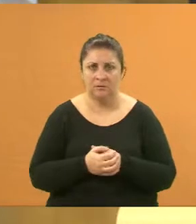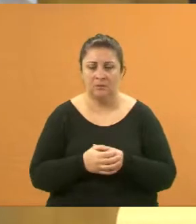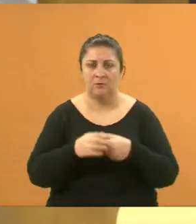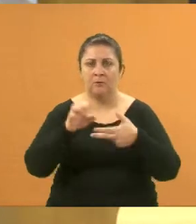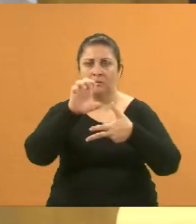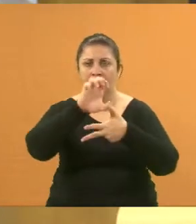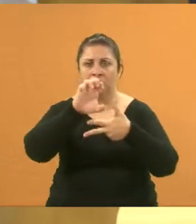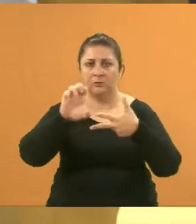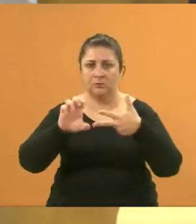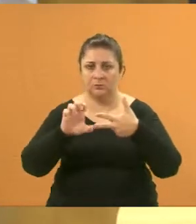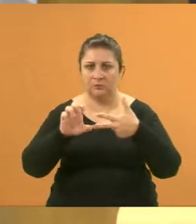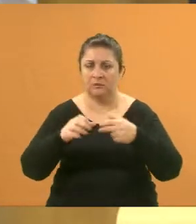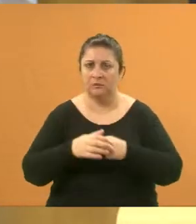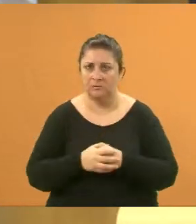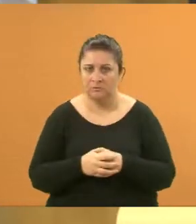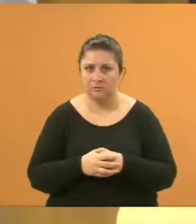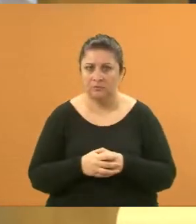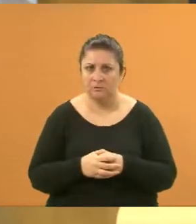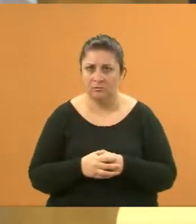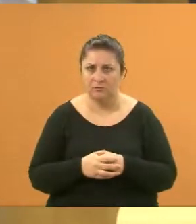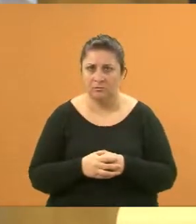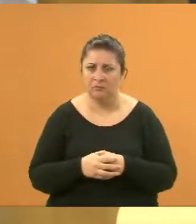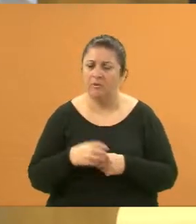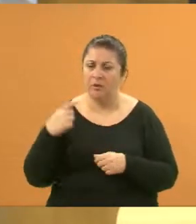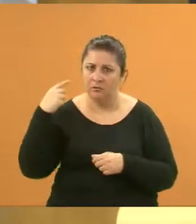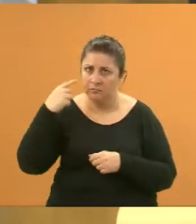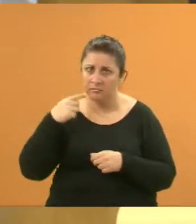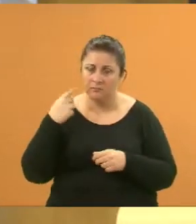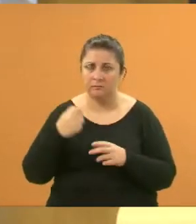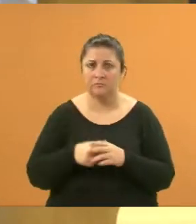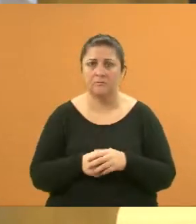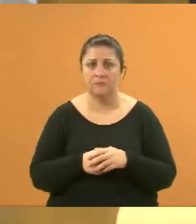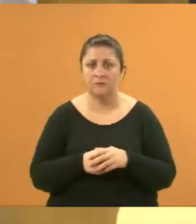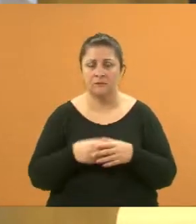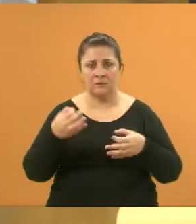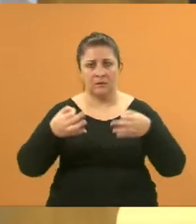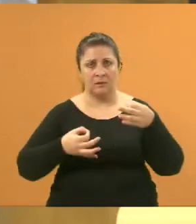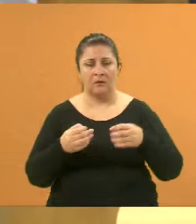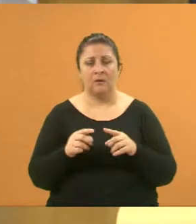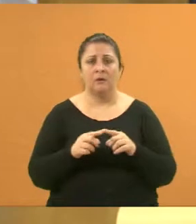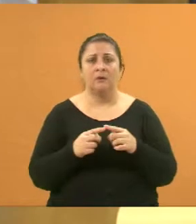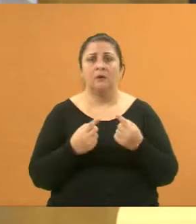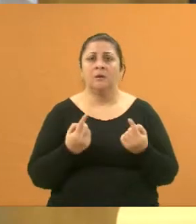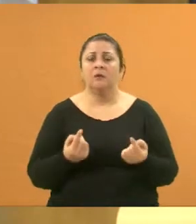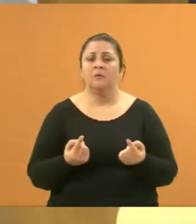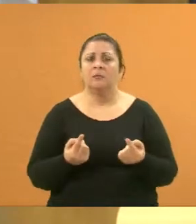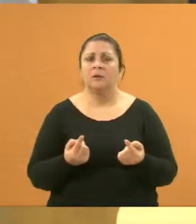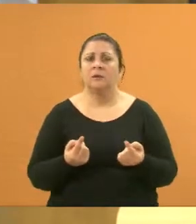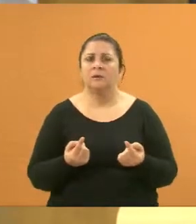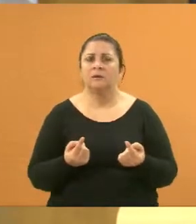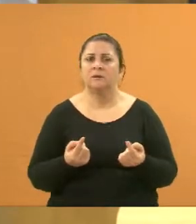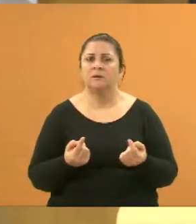ele é formado em direito, né? Mas a formação dele de deveres para